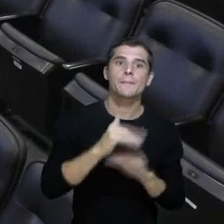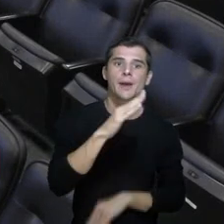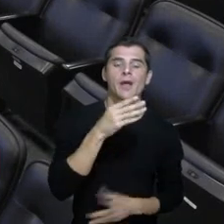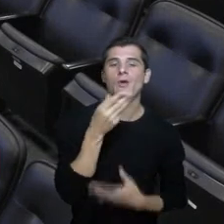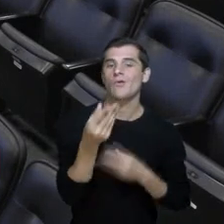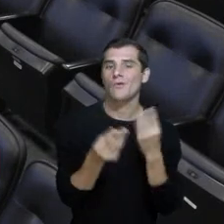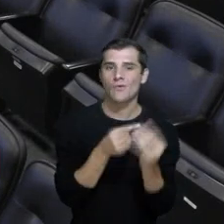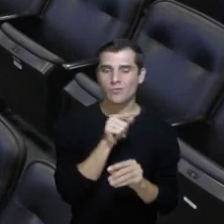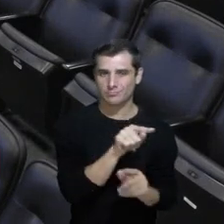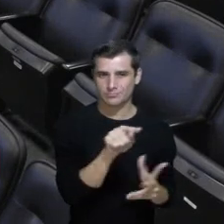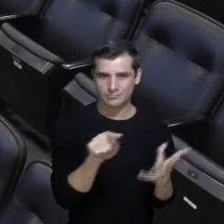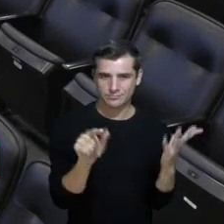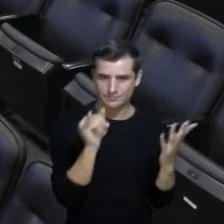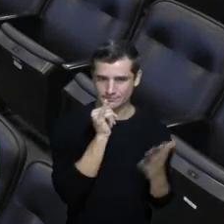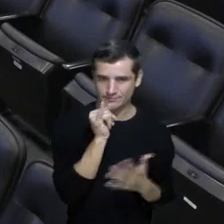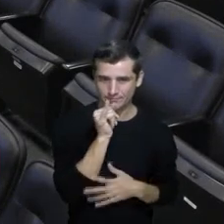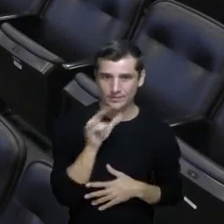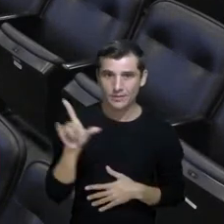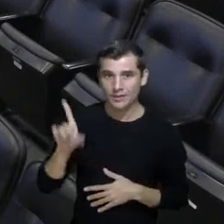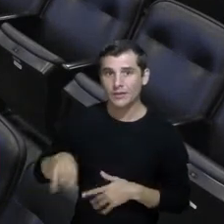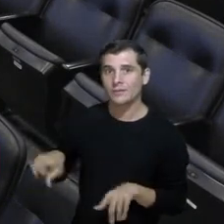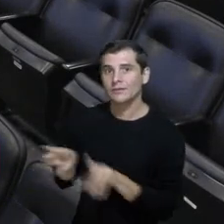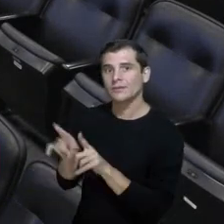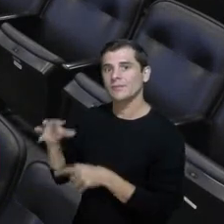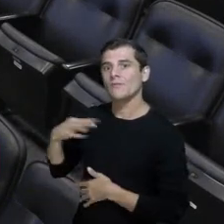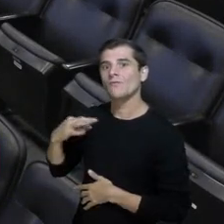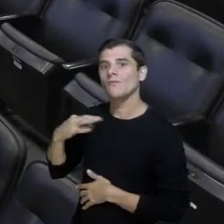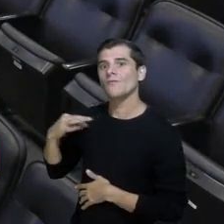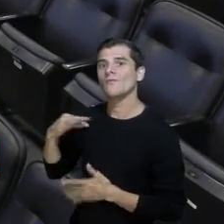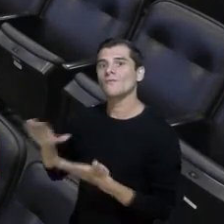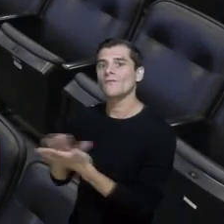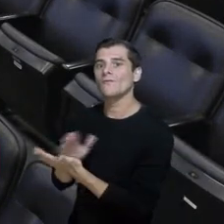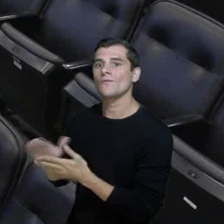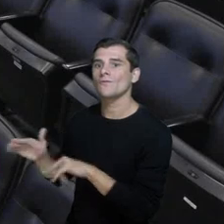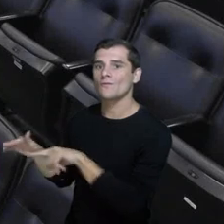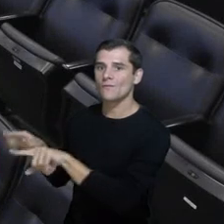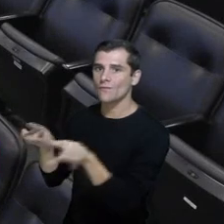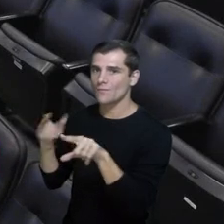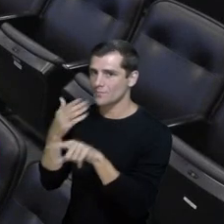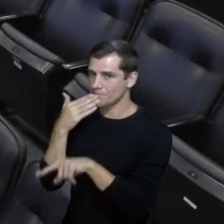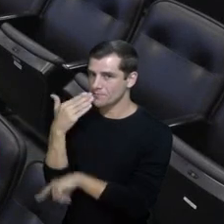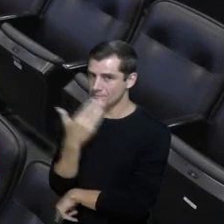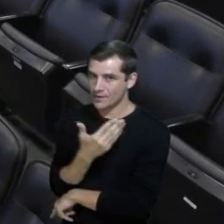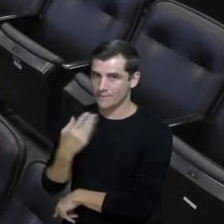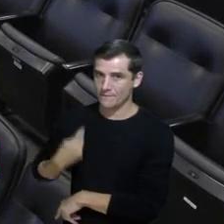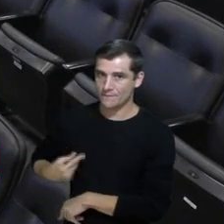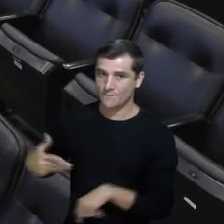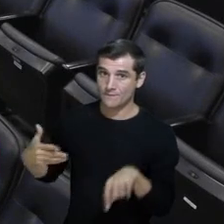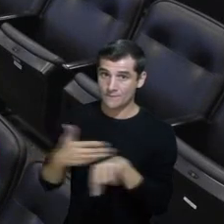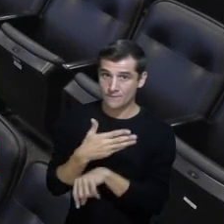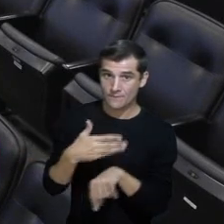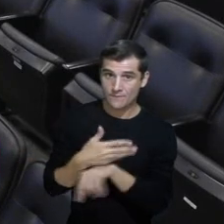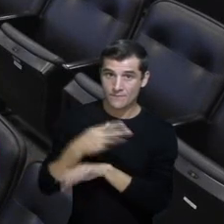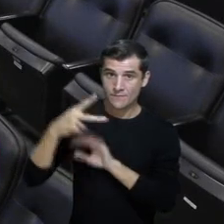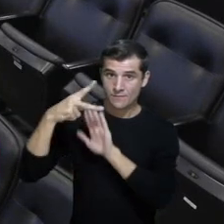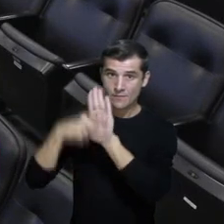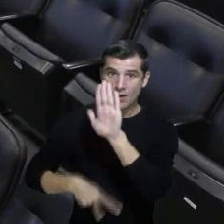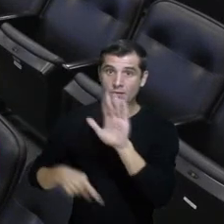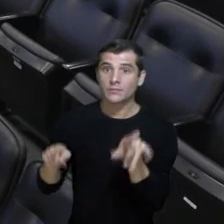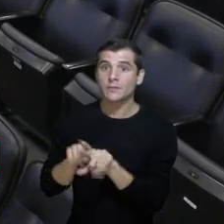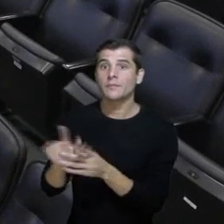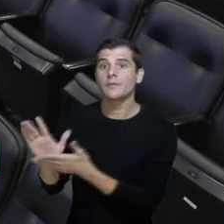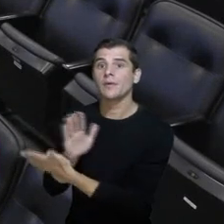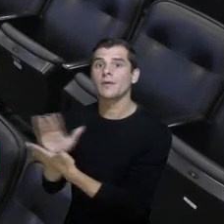isso também é um pedido dos nossos Voluntários de todos aqueles que já estão conosco no projeto aqueles que estão chegando também como que eu